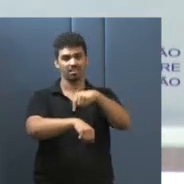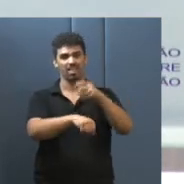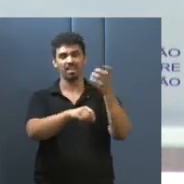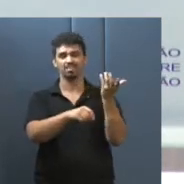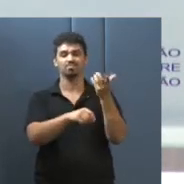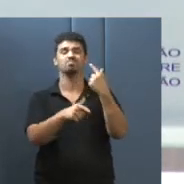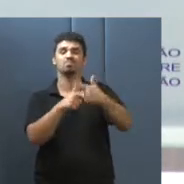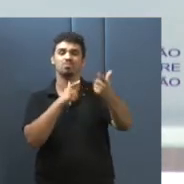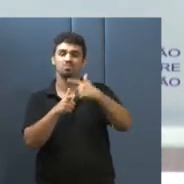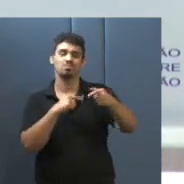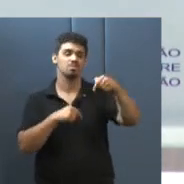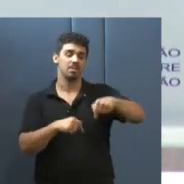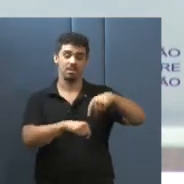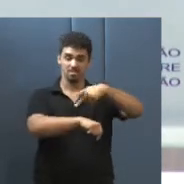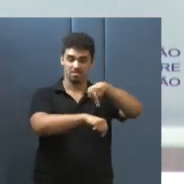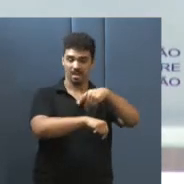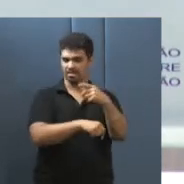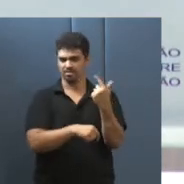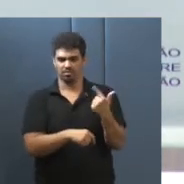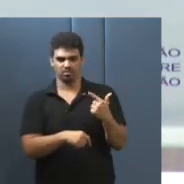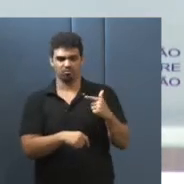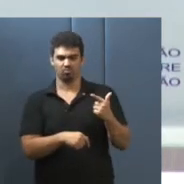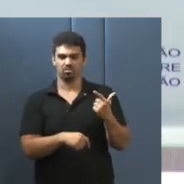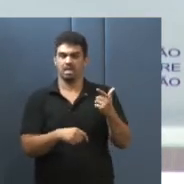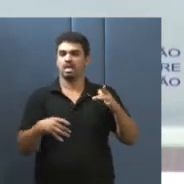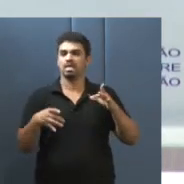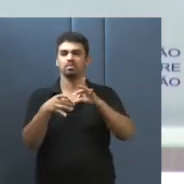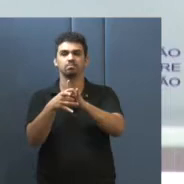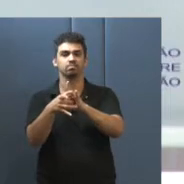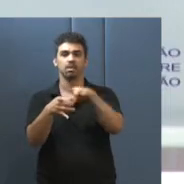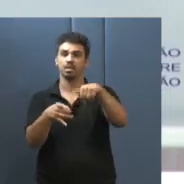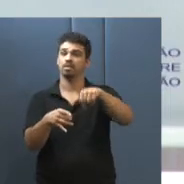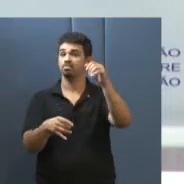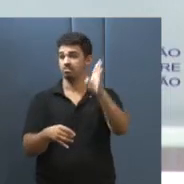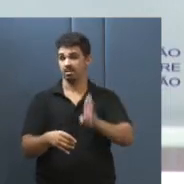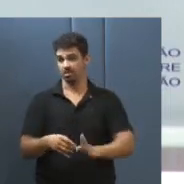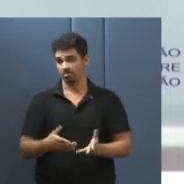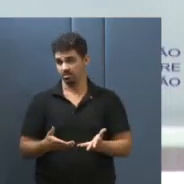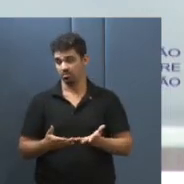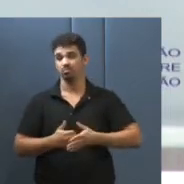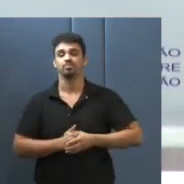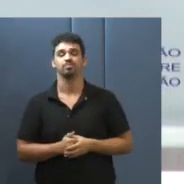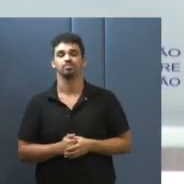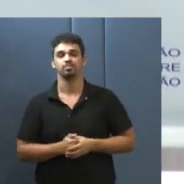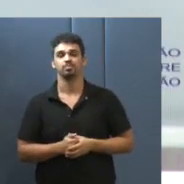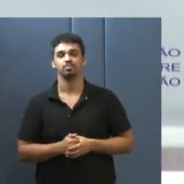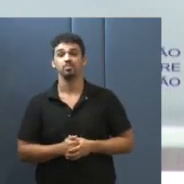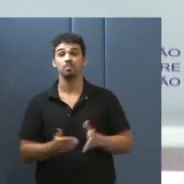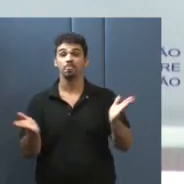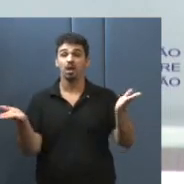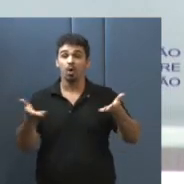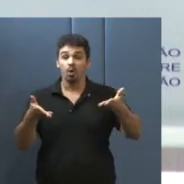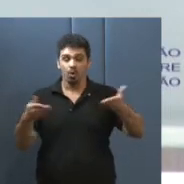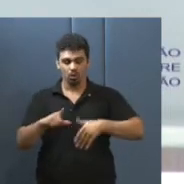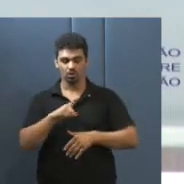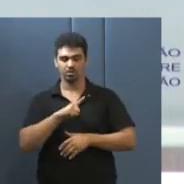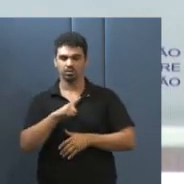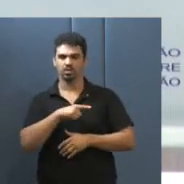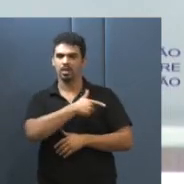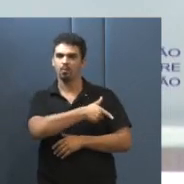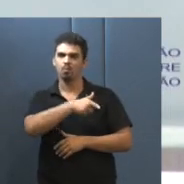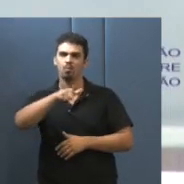inclusive, para países que não estão diretamente imbrincados nesse processo, como é o caso do Brasil. Hoje, temos um